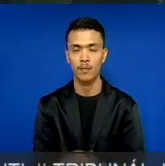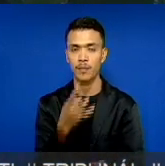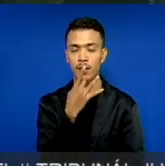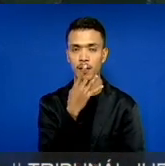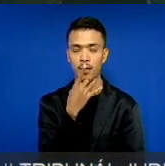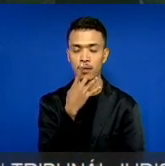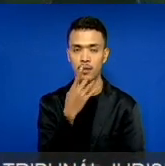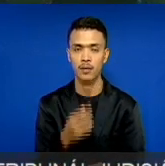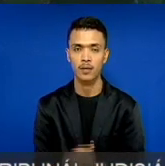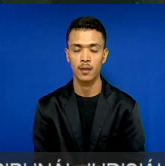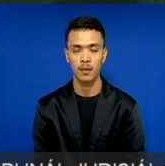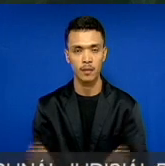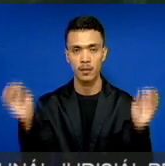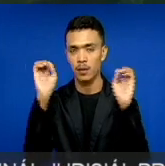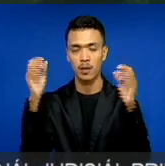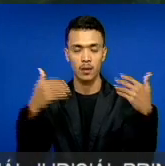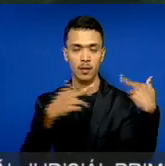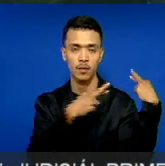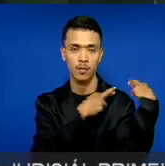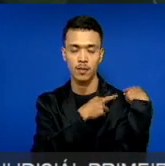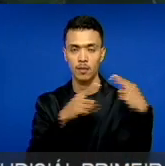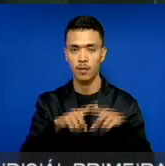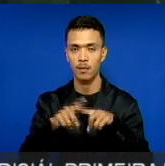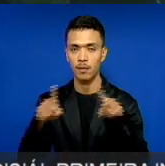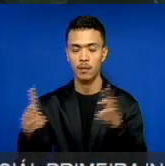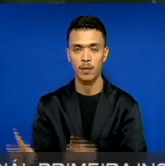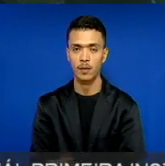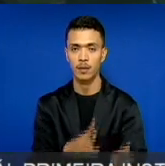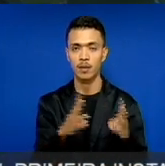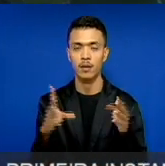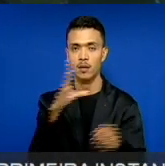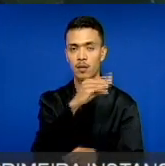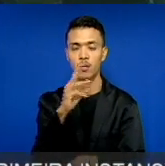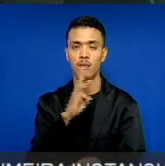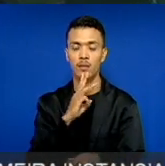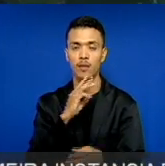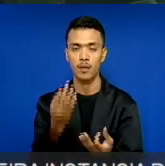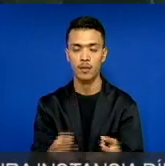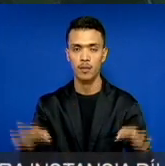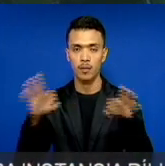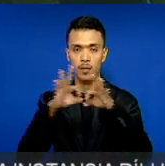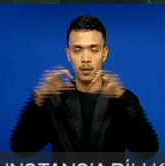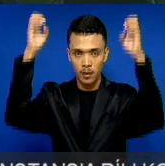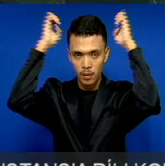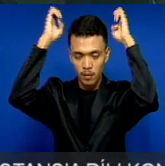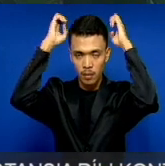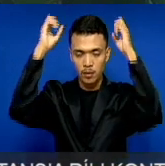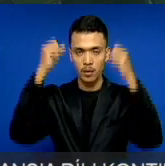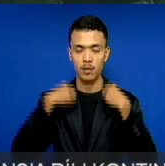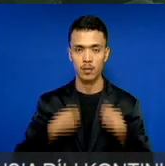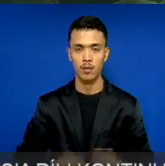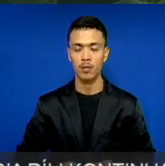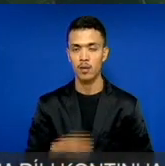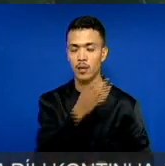eletricidade, mas lá hoje competência itania, mas para estrada não bemos, mas sai prioridade, educação sai prioridade, saúde sai prioridade, agricultura